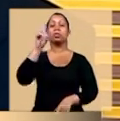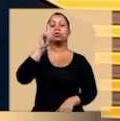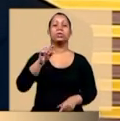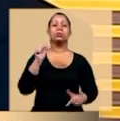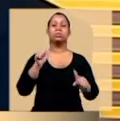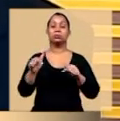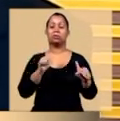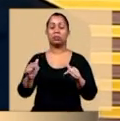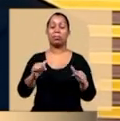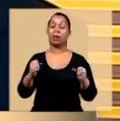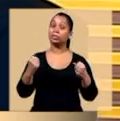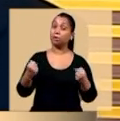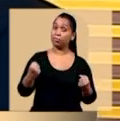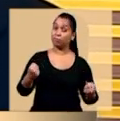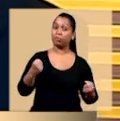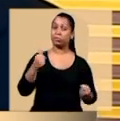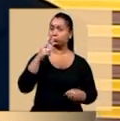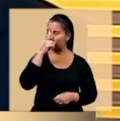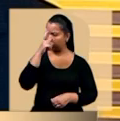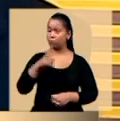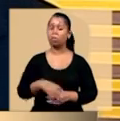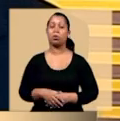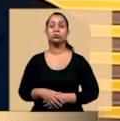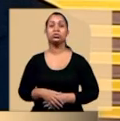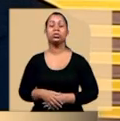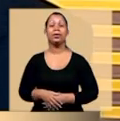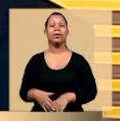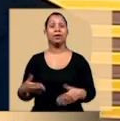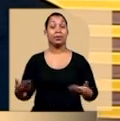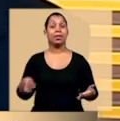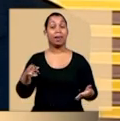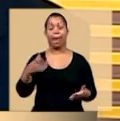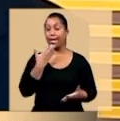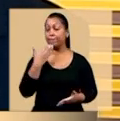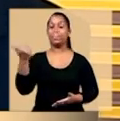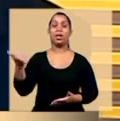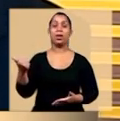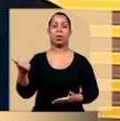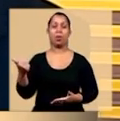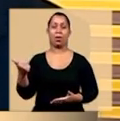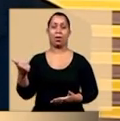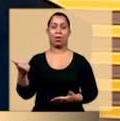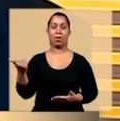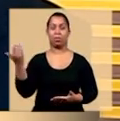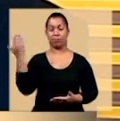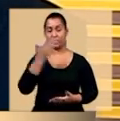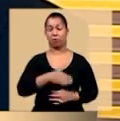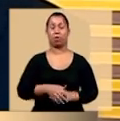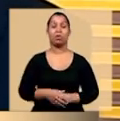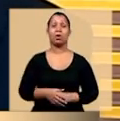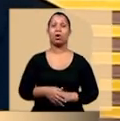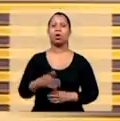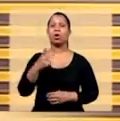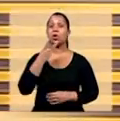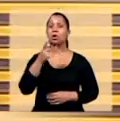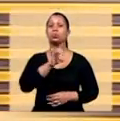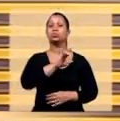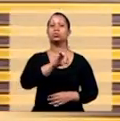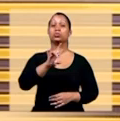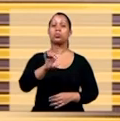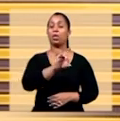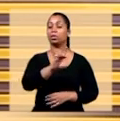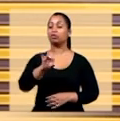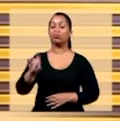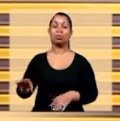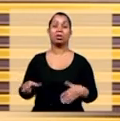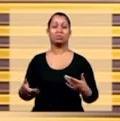direito do trabalho, ele tem uma força muito grande. Uma força imensa. Ele é a melhor das provas. Doutora, a gente falou